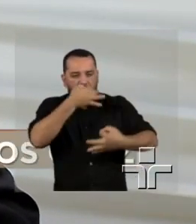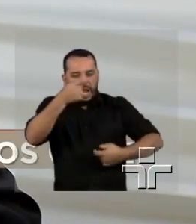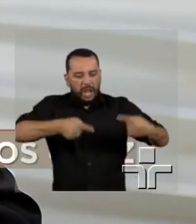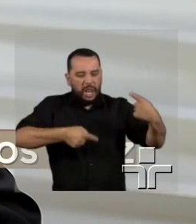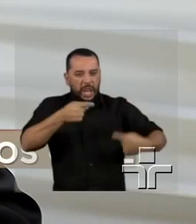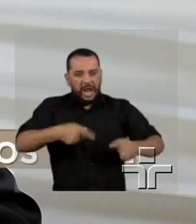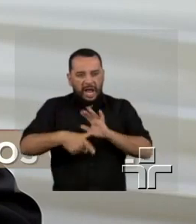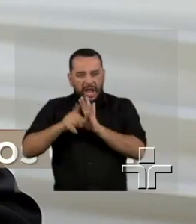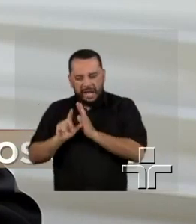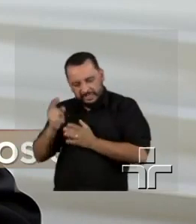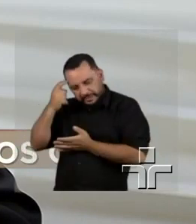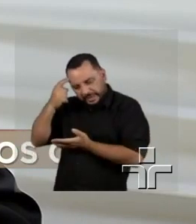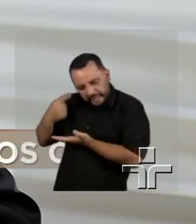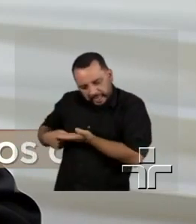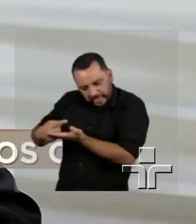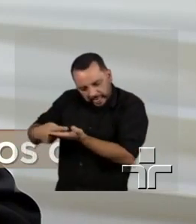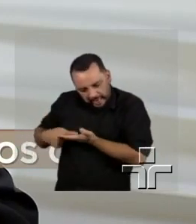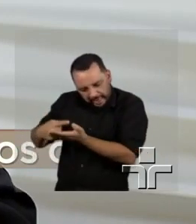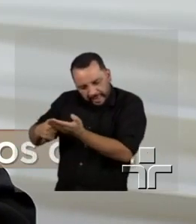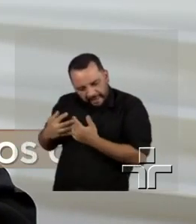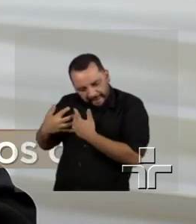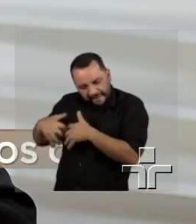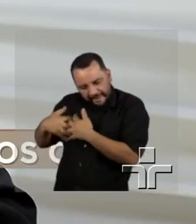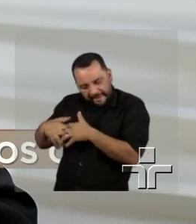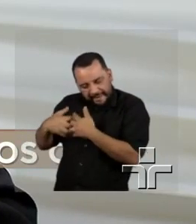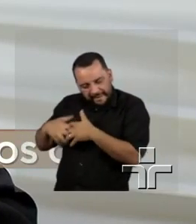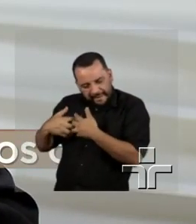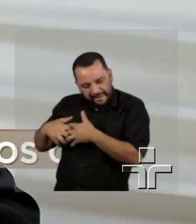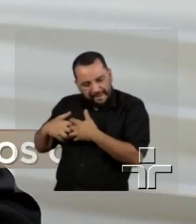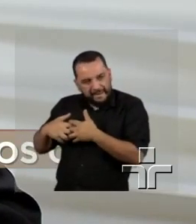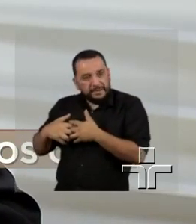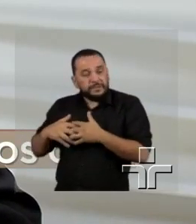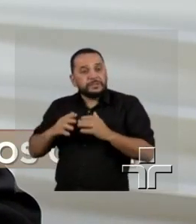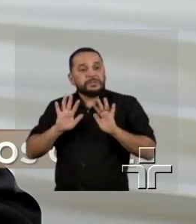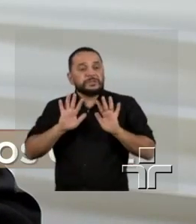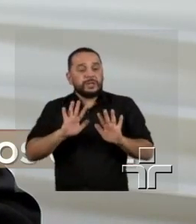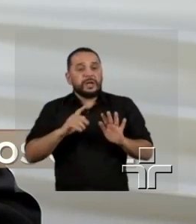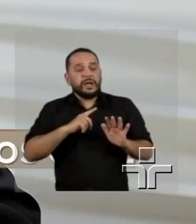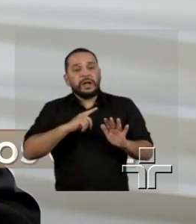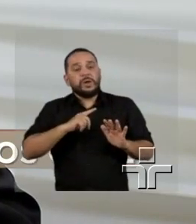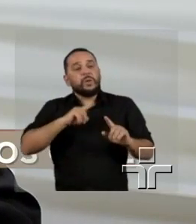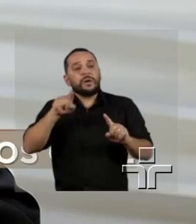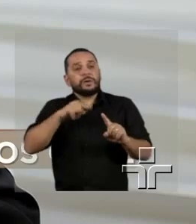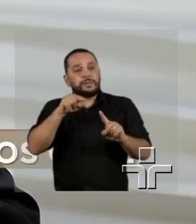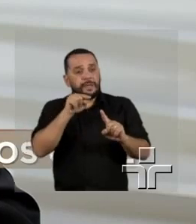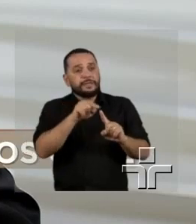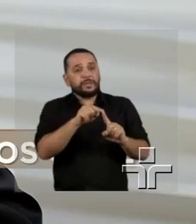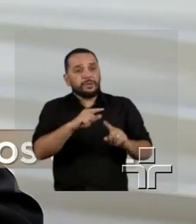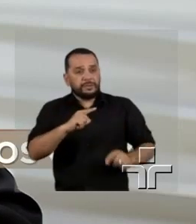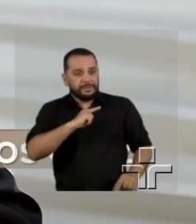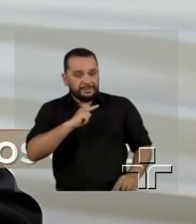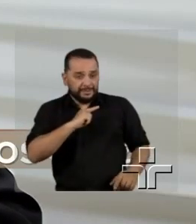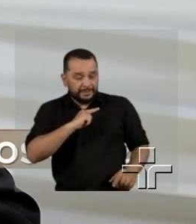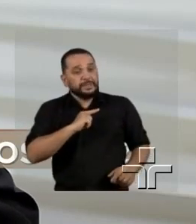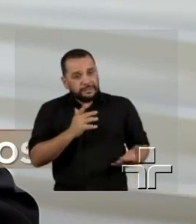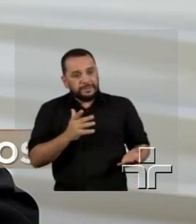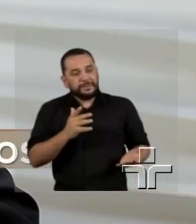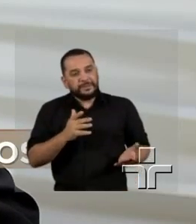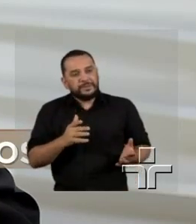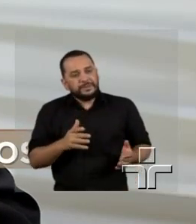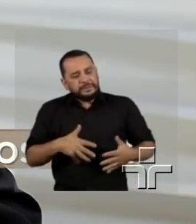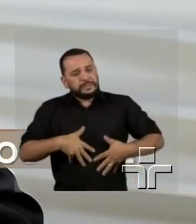ordem, tá bom? Então, general, em pouco mais de uma semana, o presidente colecionou uma série de declarações polêmicas, né?